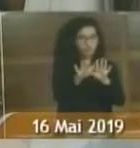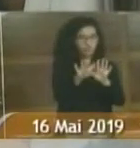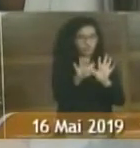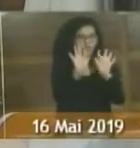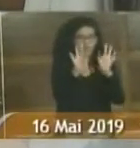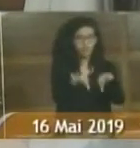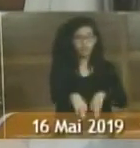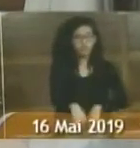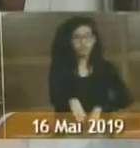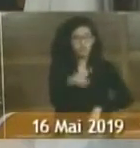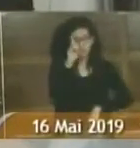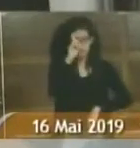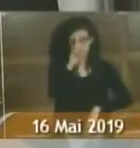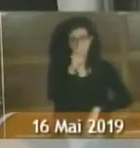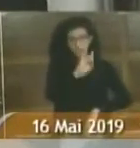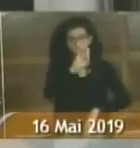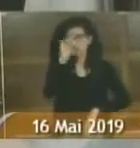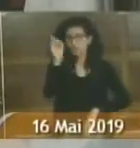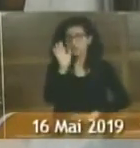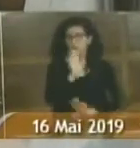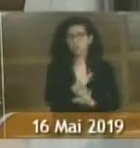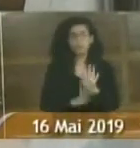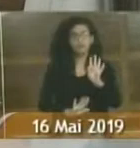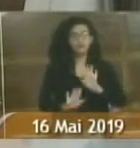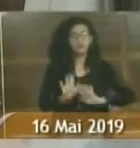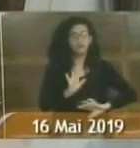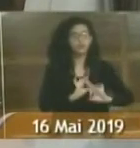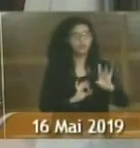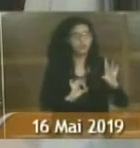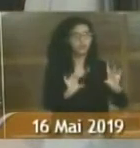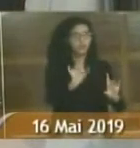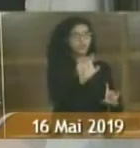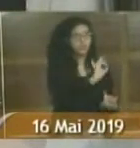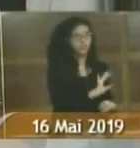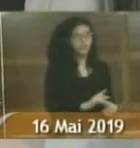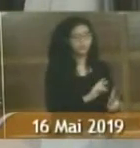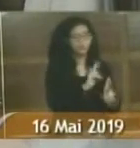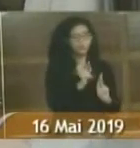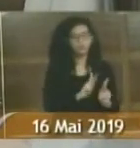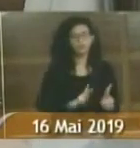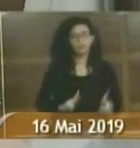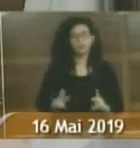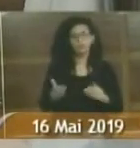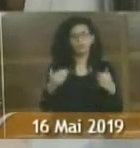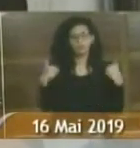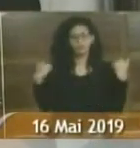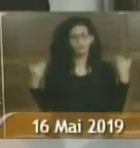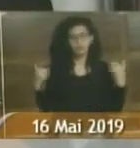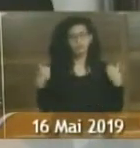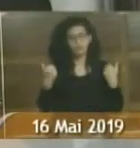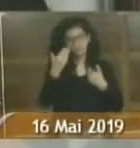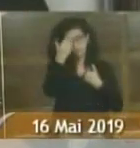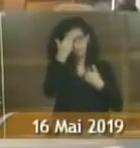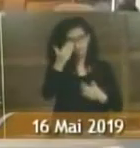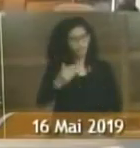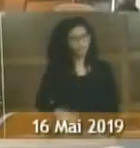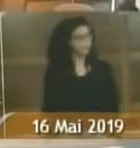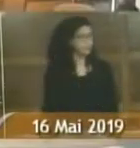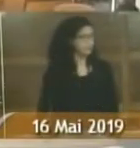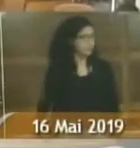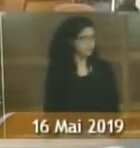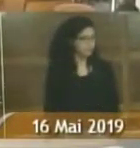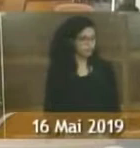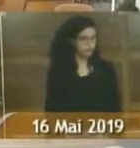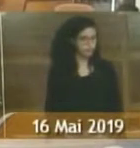de semana aí, que Deus venha cuidar cada dia mais do nosso município, trazendo paz e alegria. Muito obrigado.